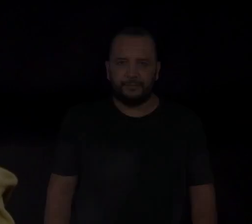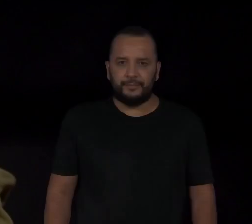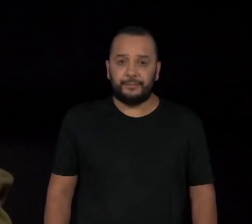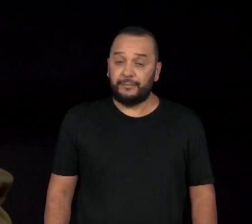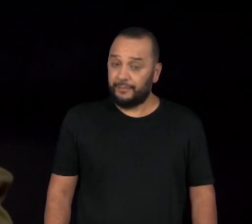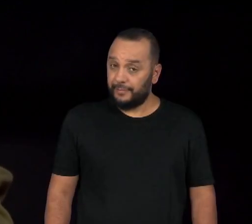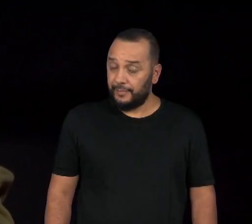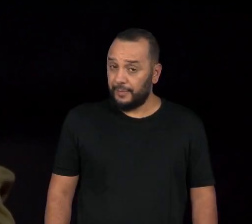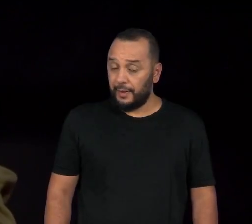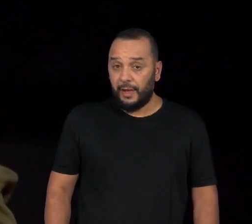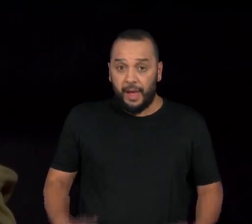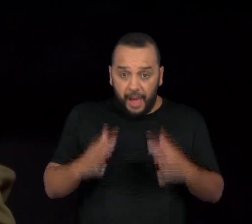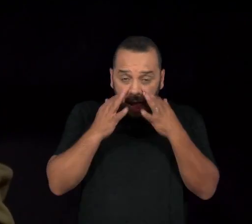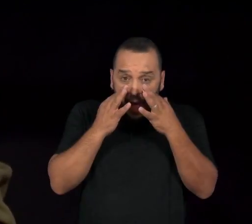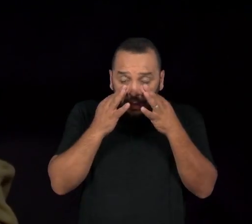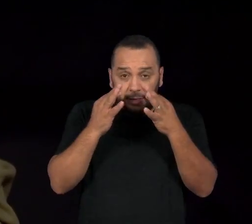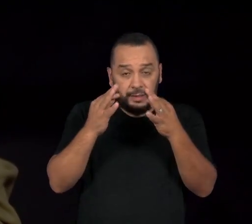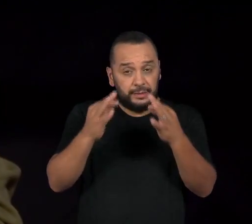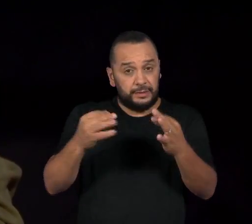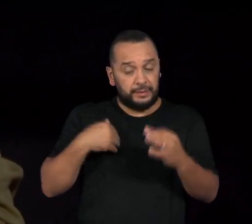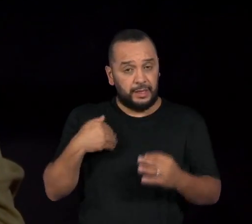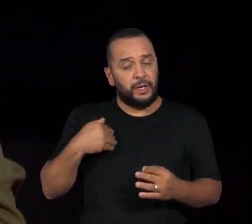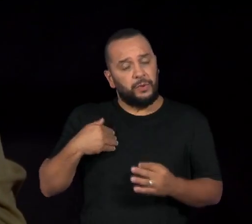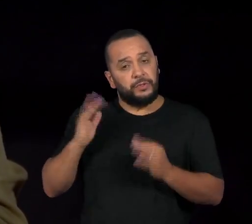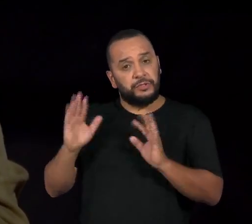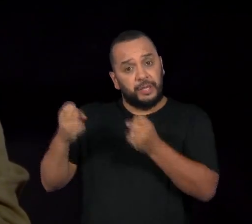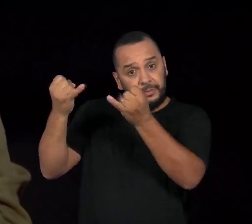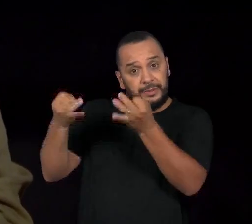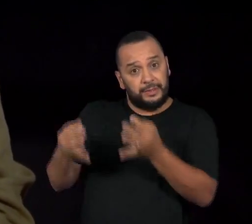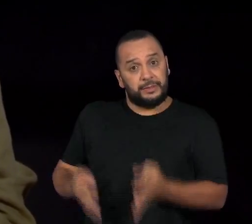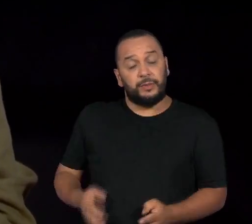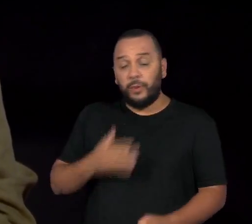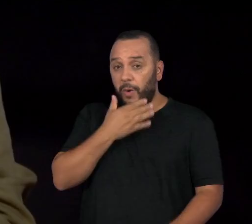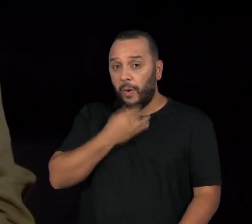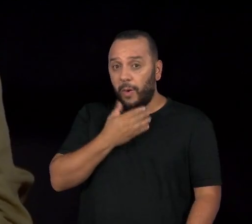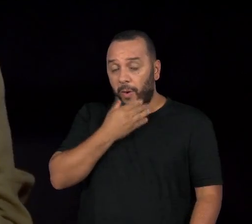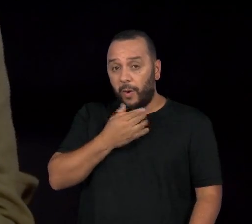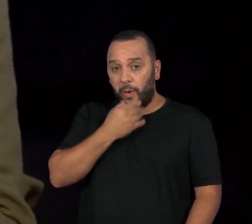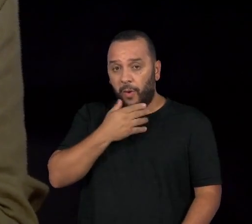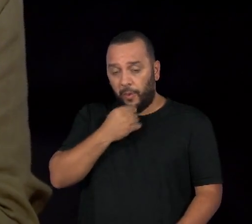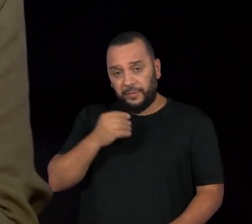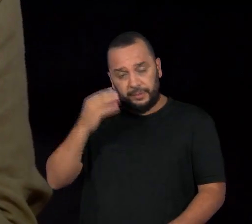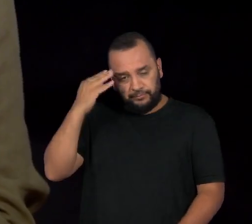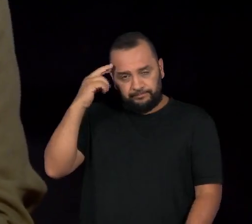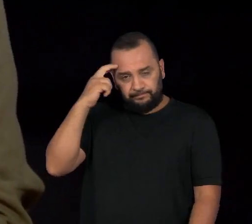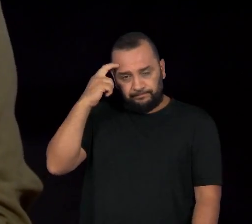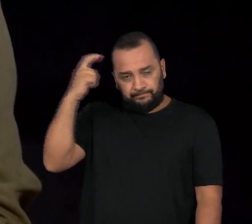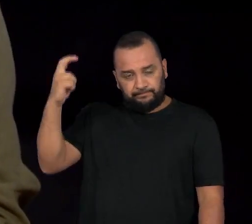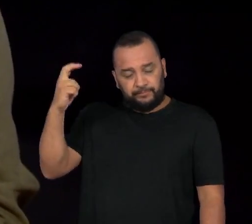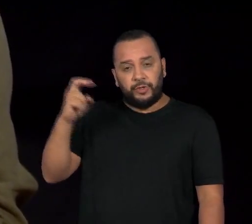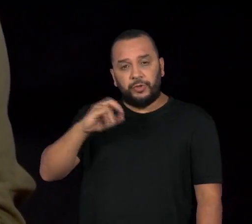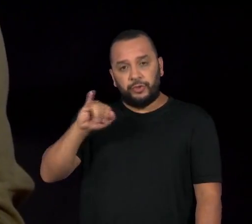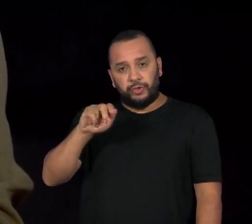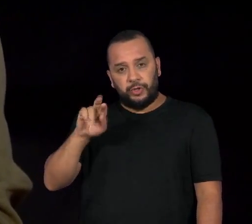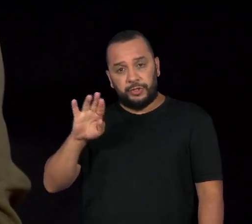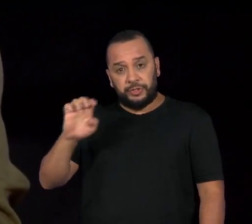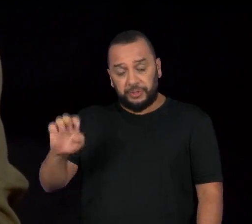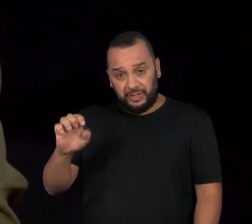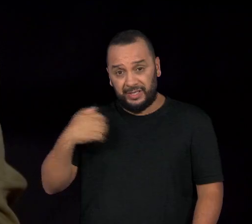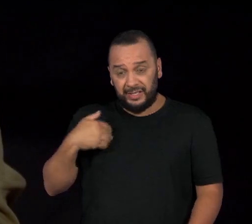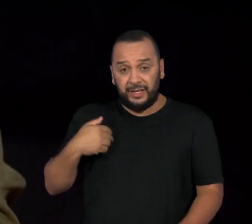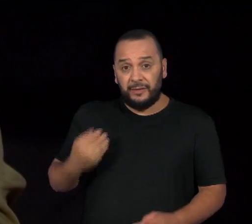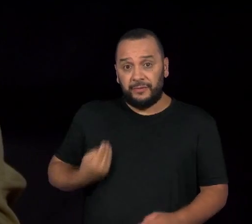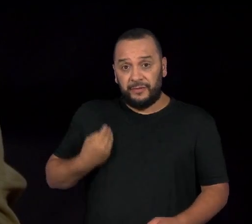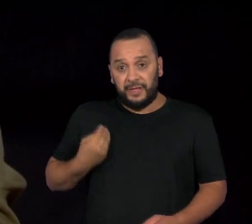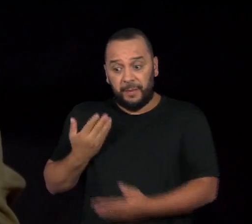Se liga na lábia, nas sábias palavras do profeta Jorge Benjor. Nessa vida de perde e ganha, ganha quem